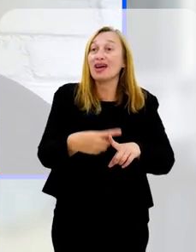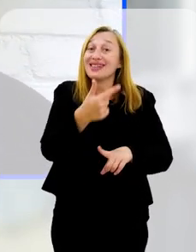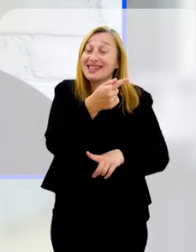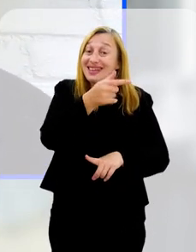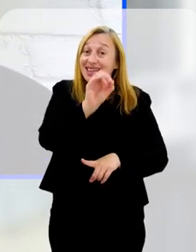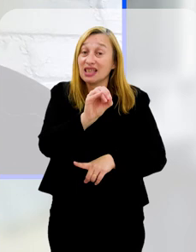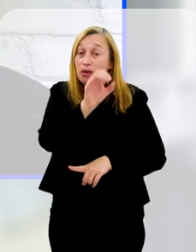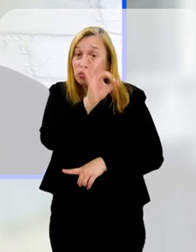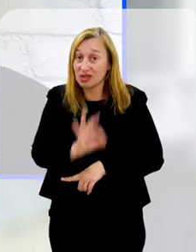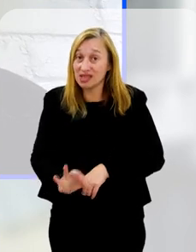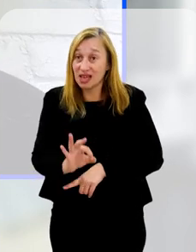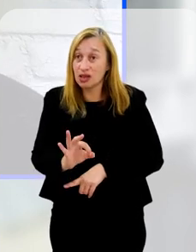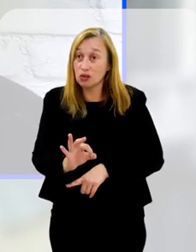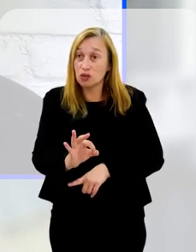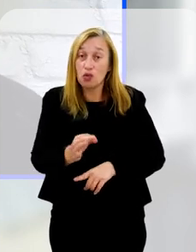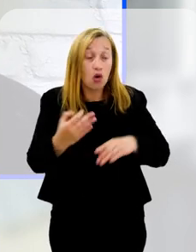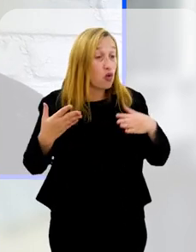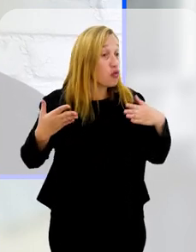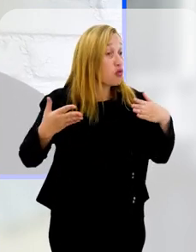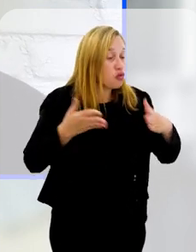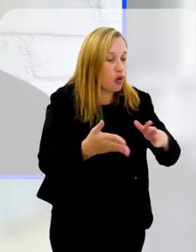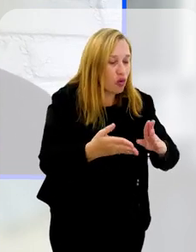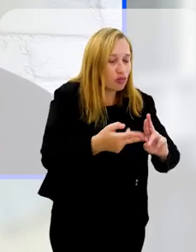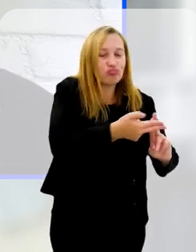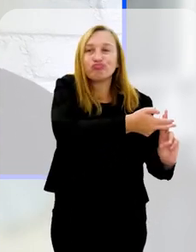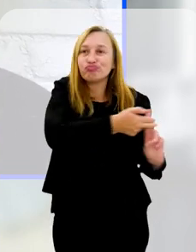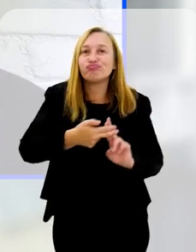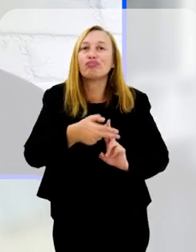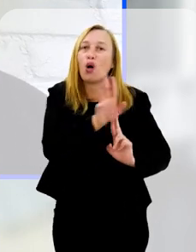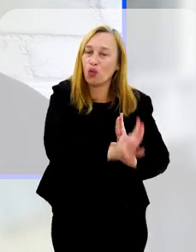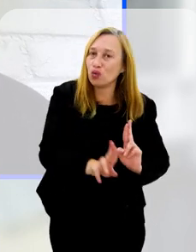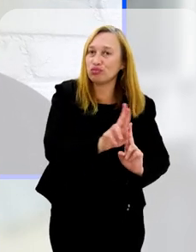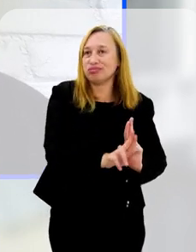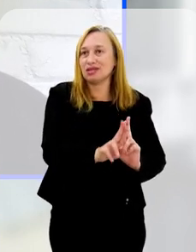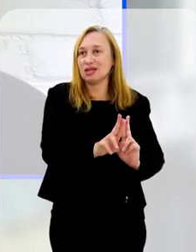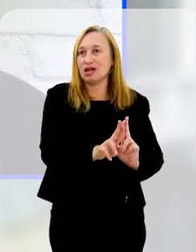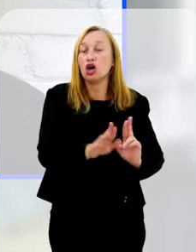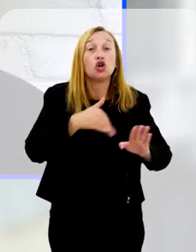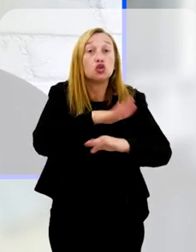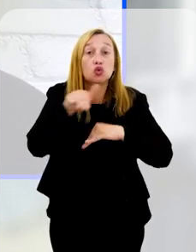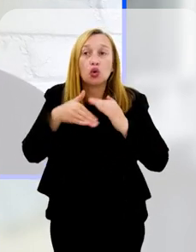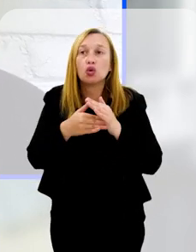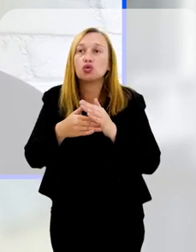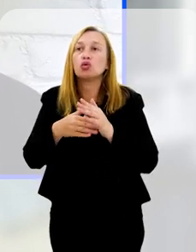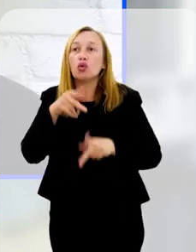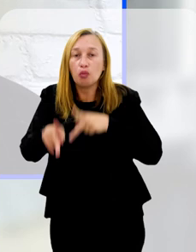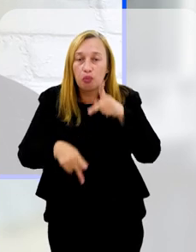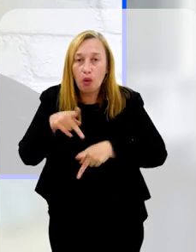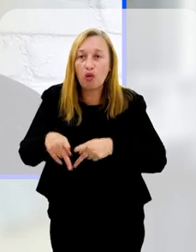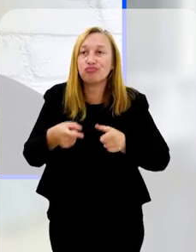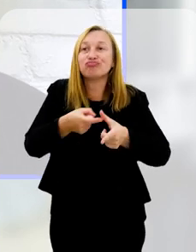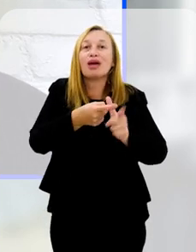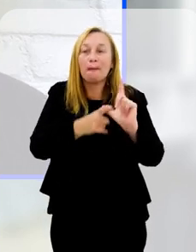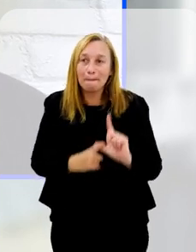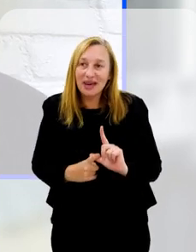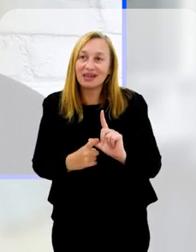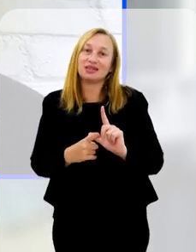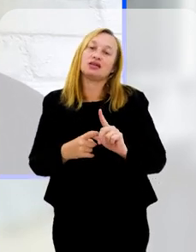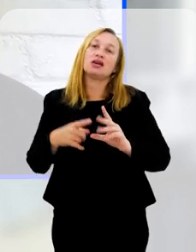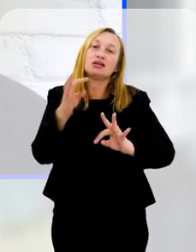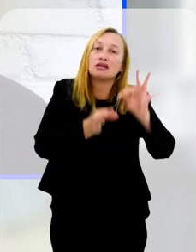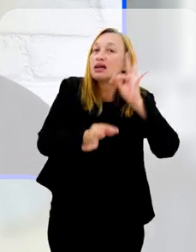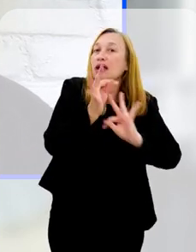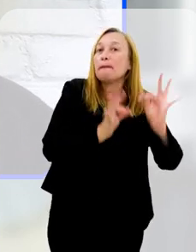depende exclusivamente do SUS. Mas toda a população brasileira depende do SUS, sobretudo